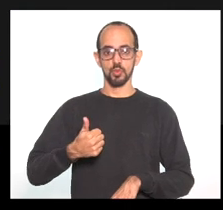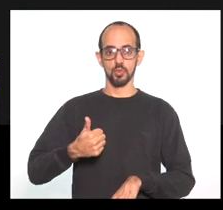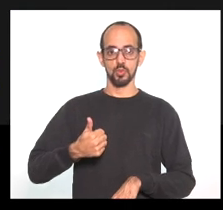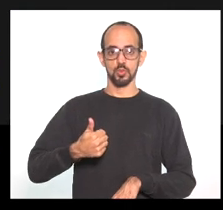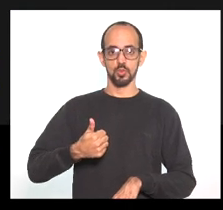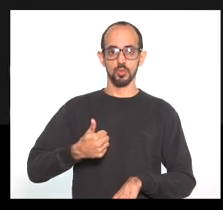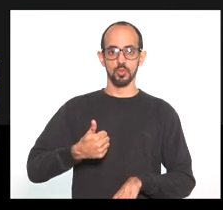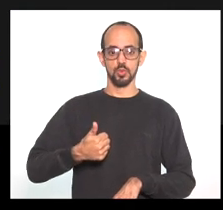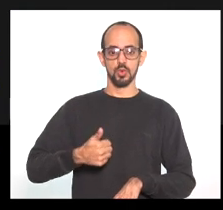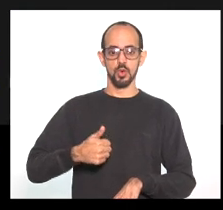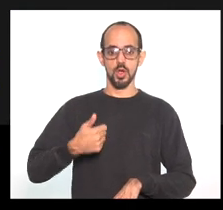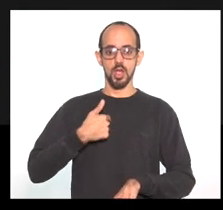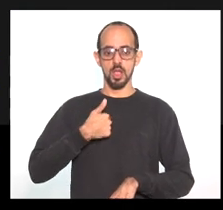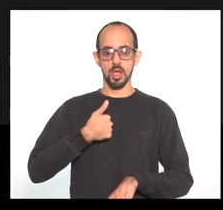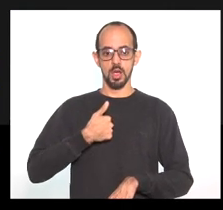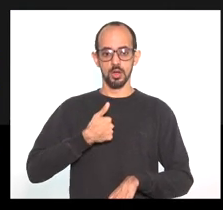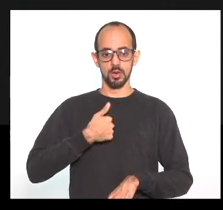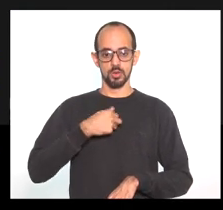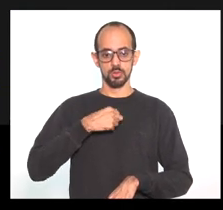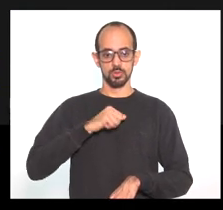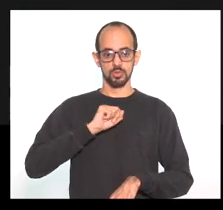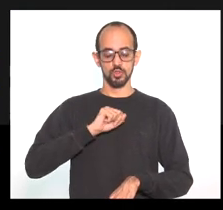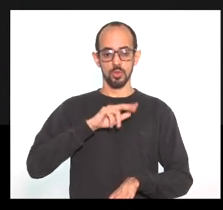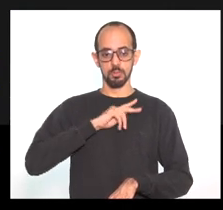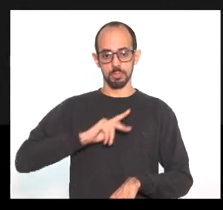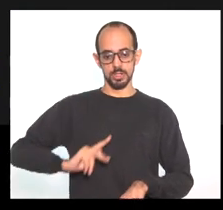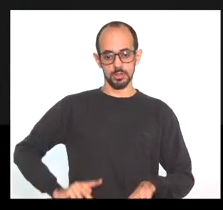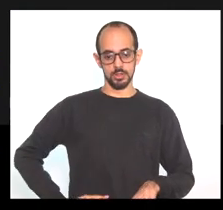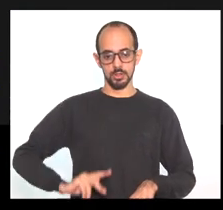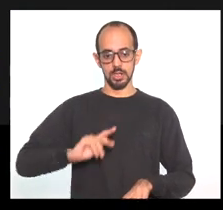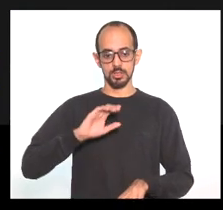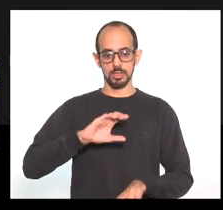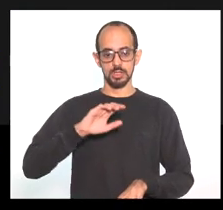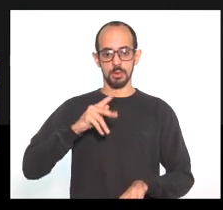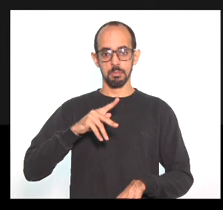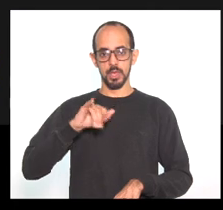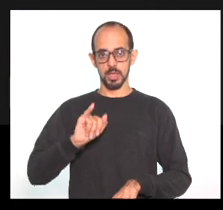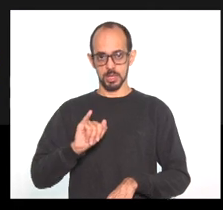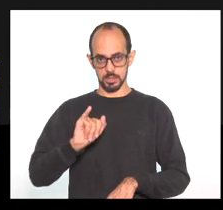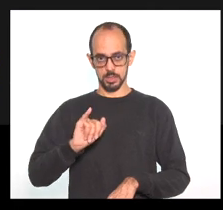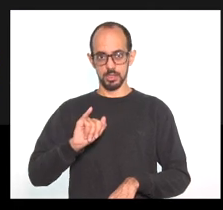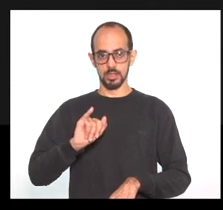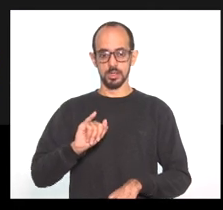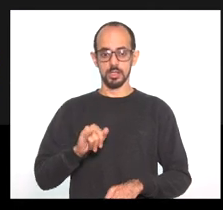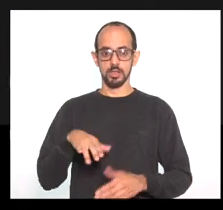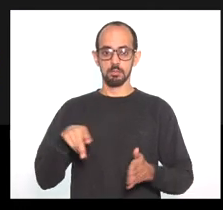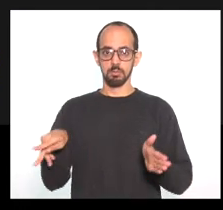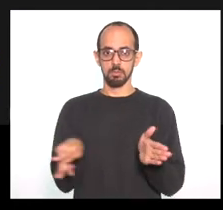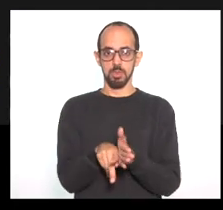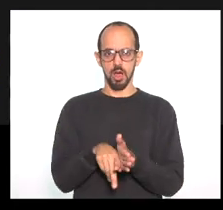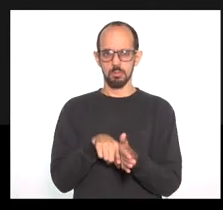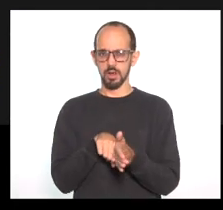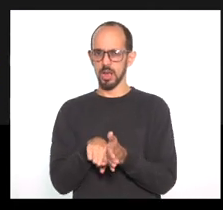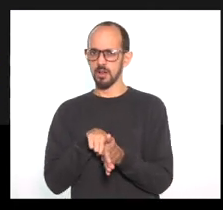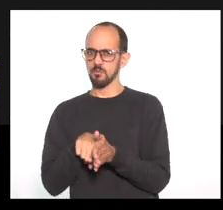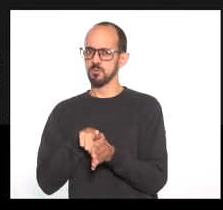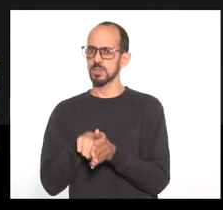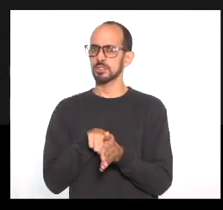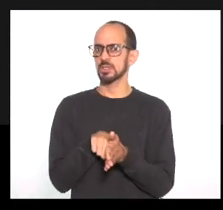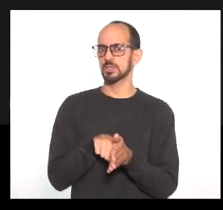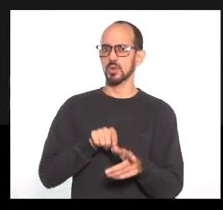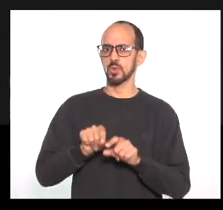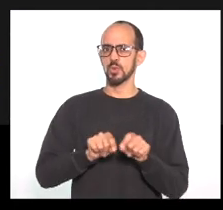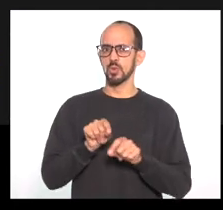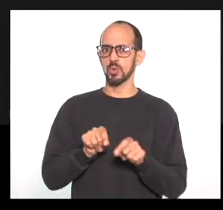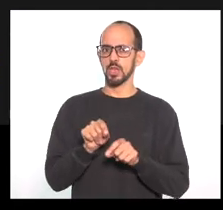qualidade de presidente da CPI, Comissão Parlamentar de Inquérito, destinada a investigar a queda